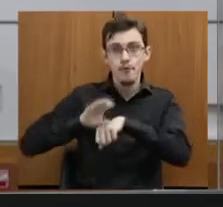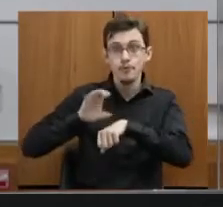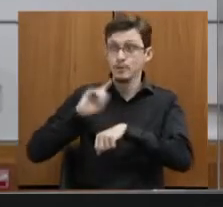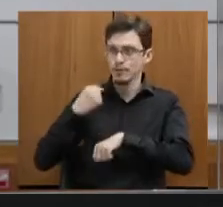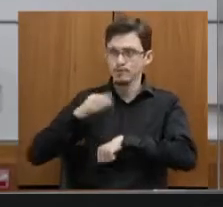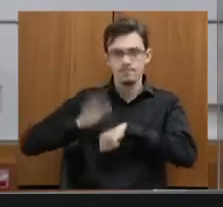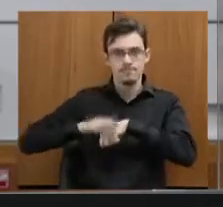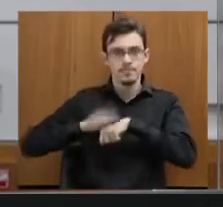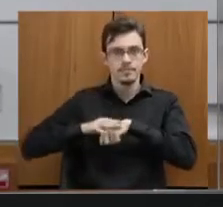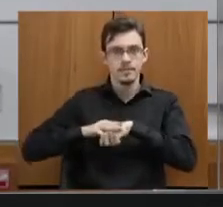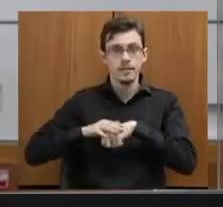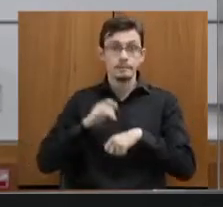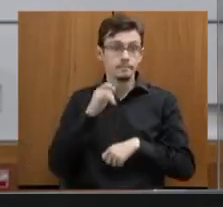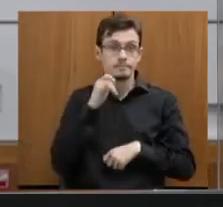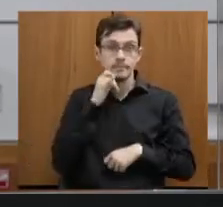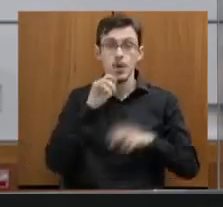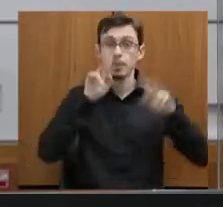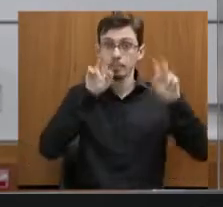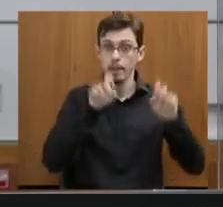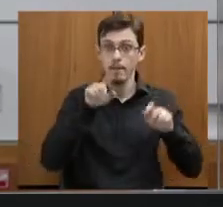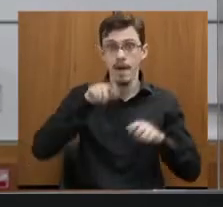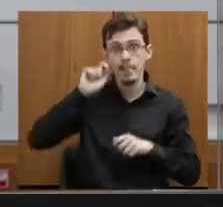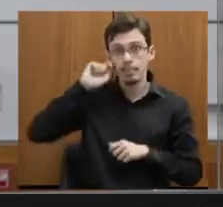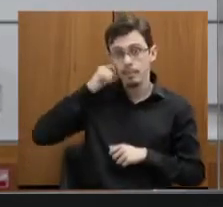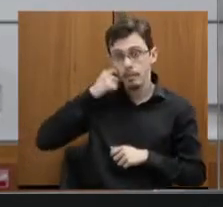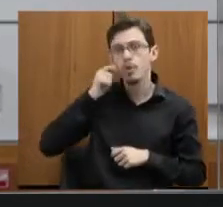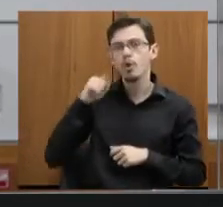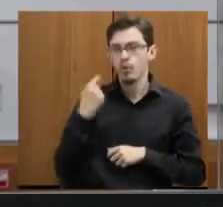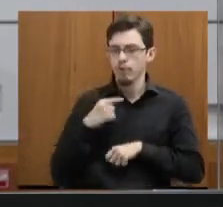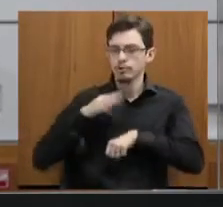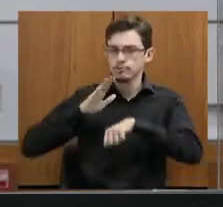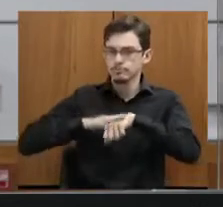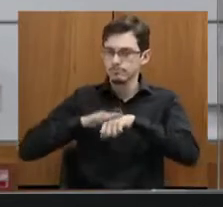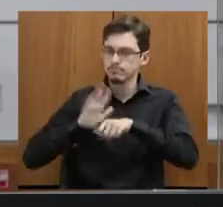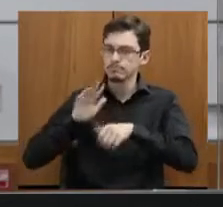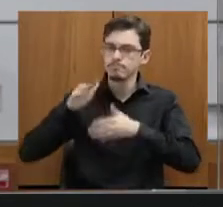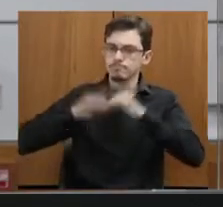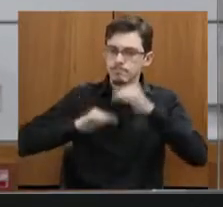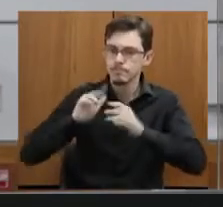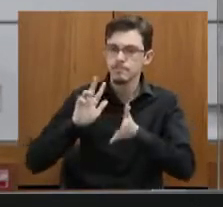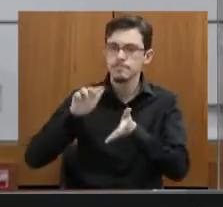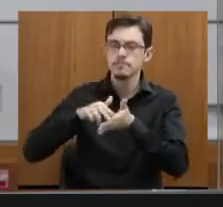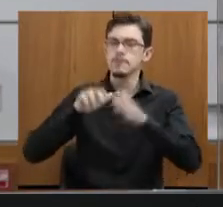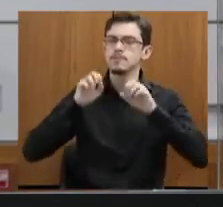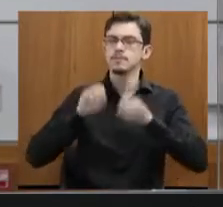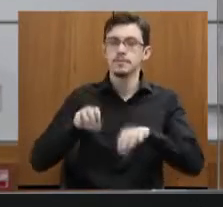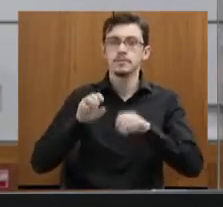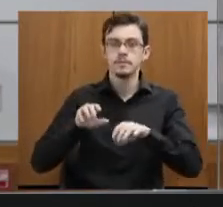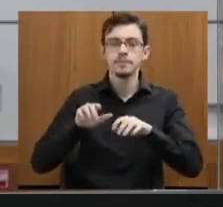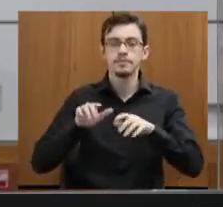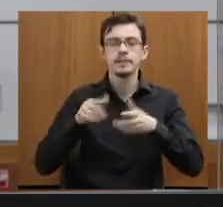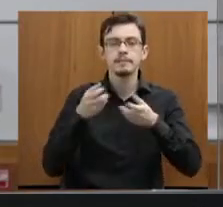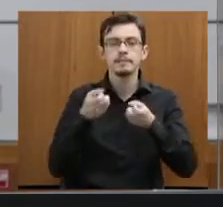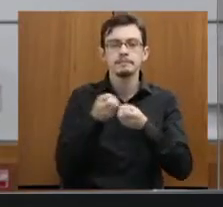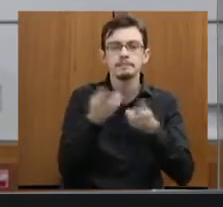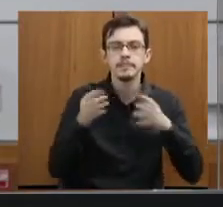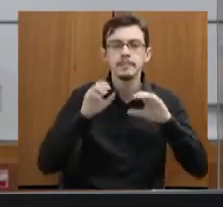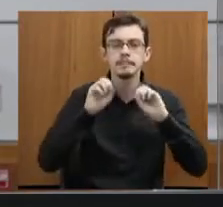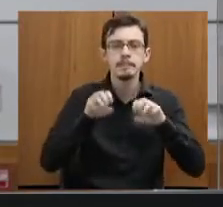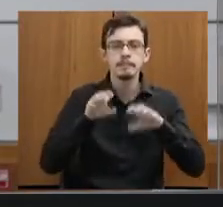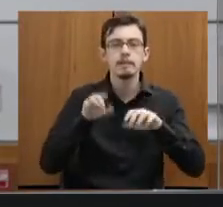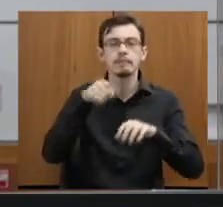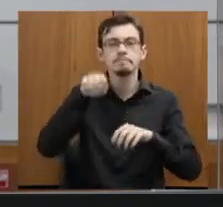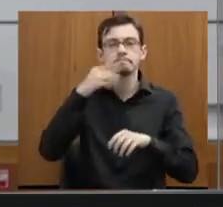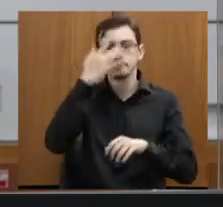como falar de nós sem nós né então para dialogar com esse servidores sempre né a gente procurou outra ver essas